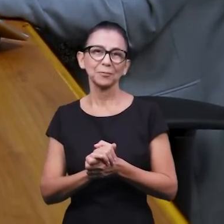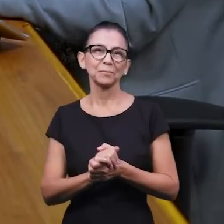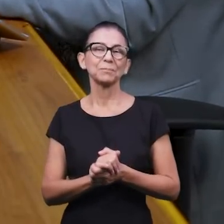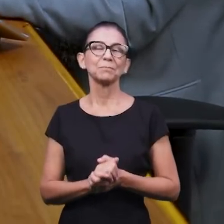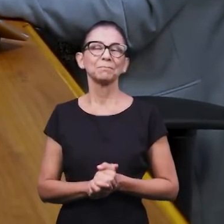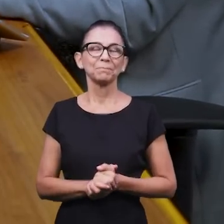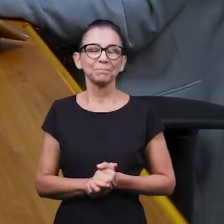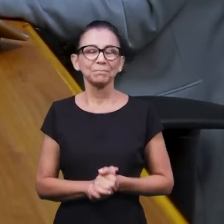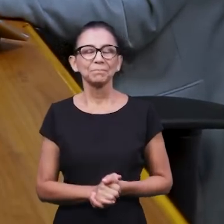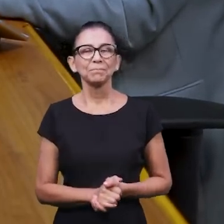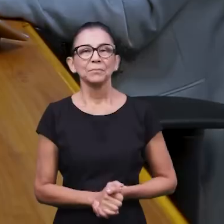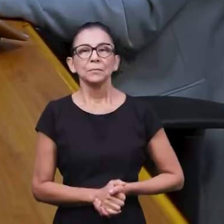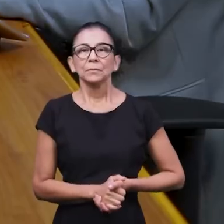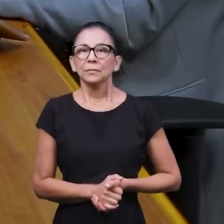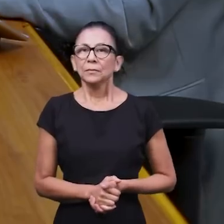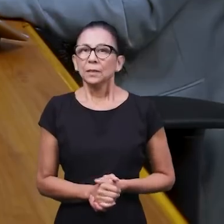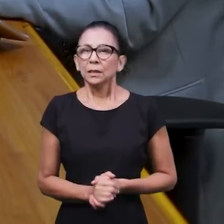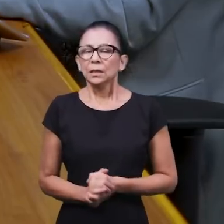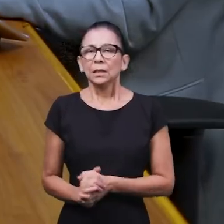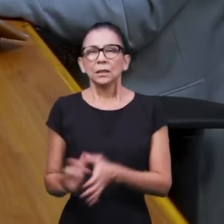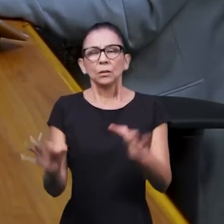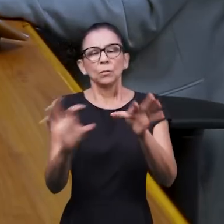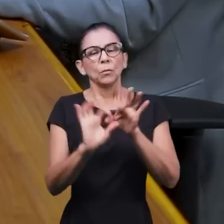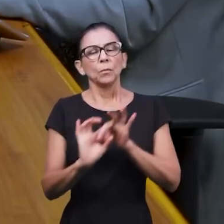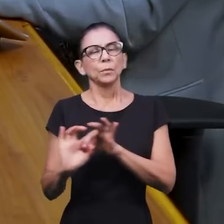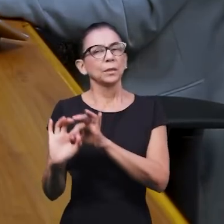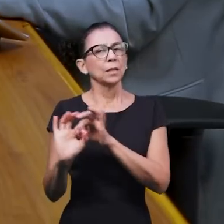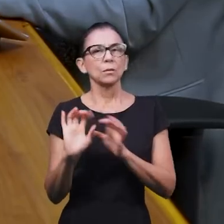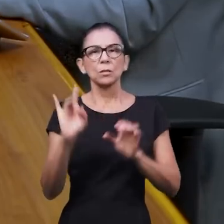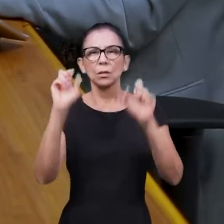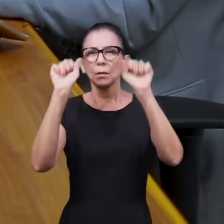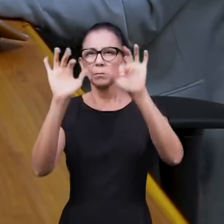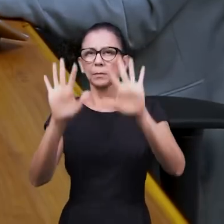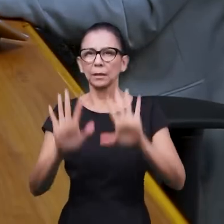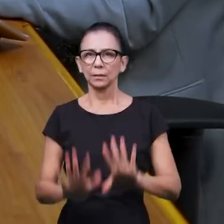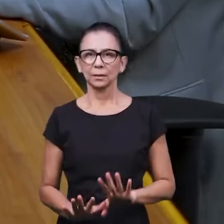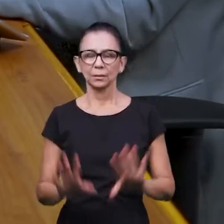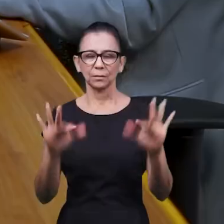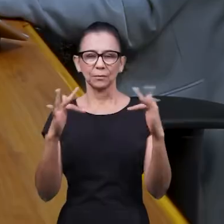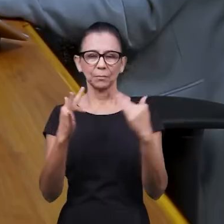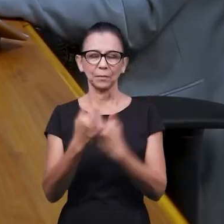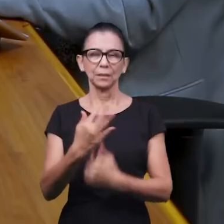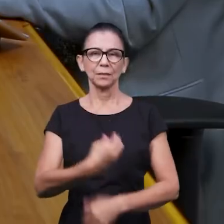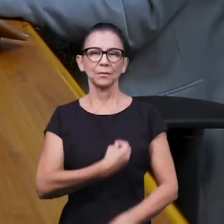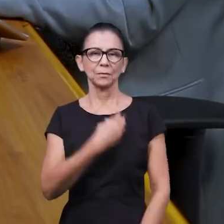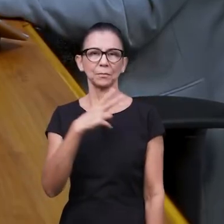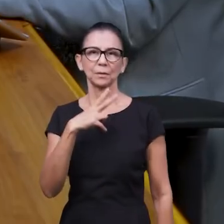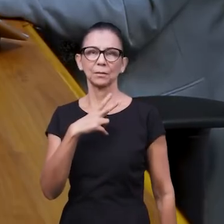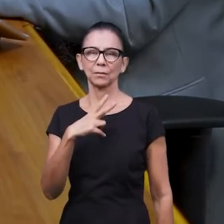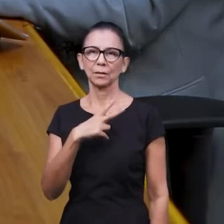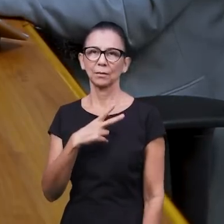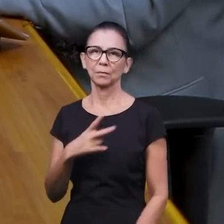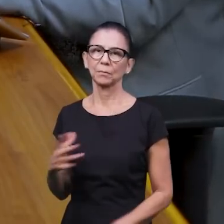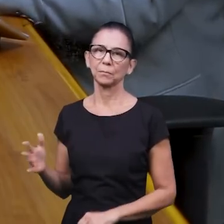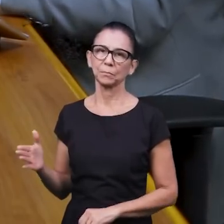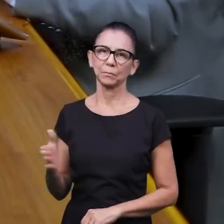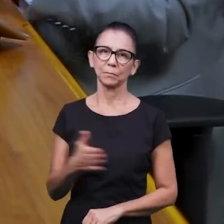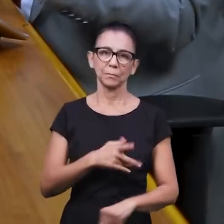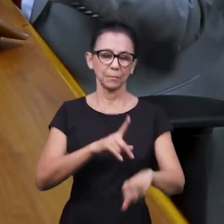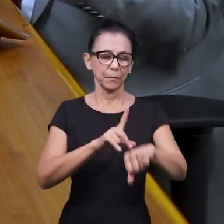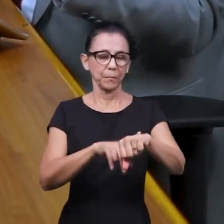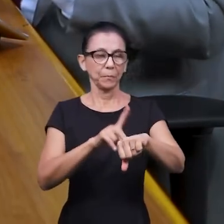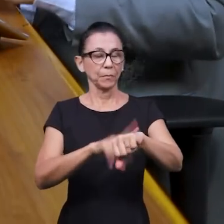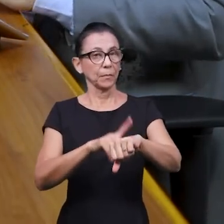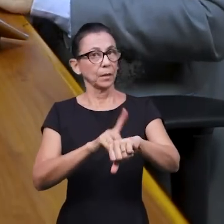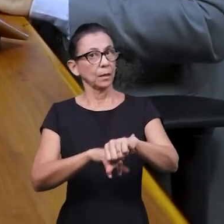convivência harmônica é bênção na família, é bênção no lar e bênção na sua vida. Glória a Jesus. Luiz, nosso